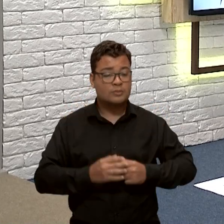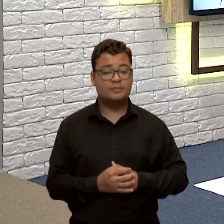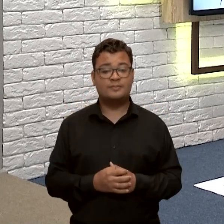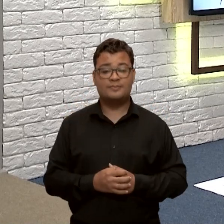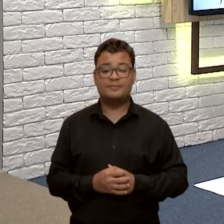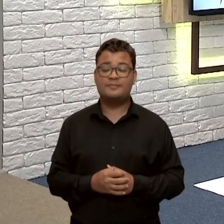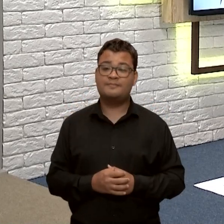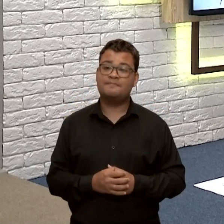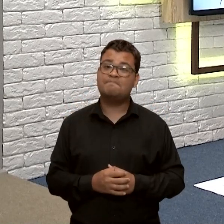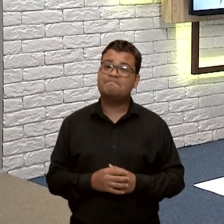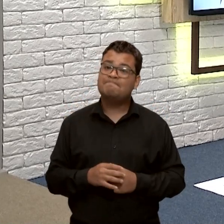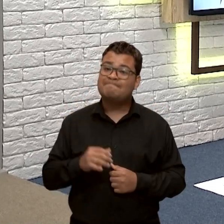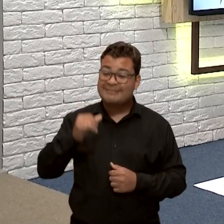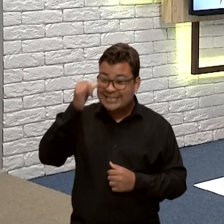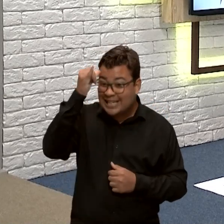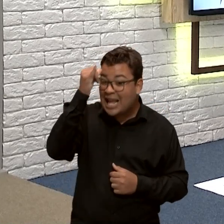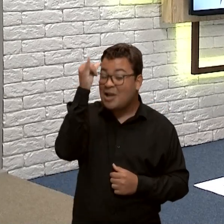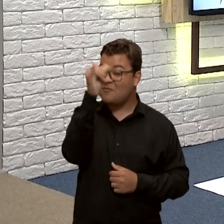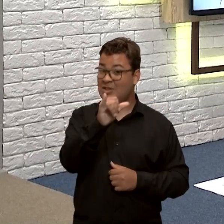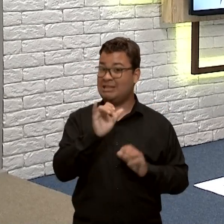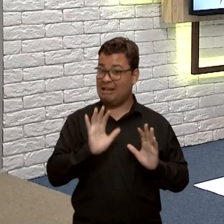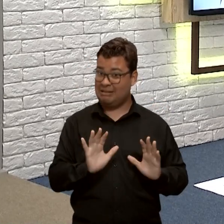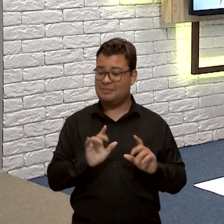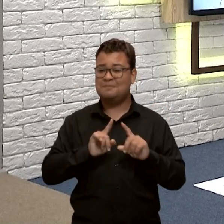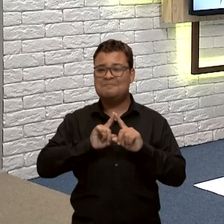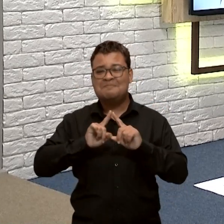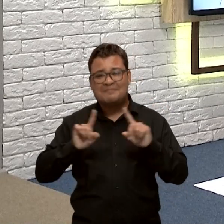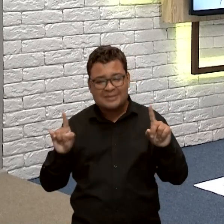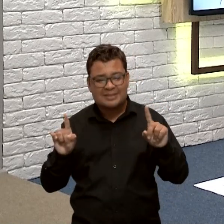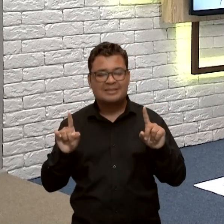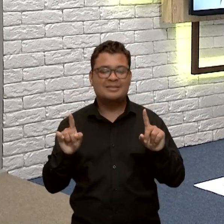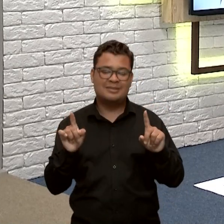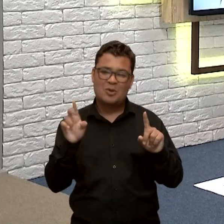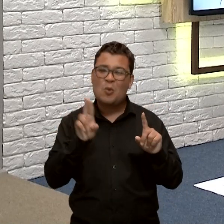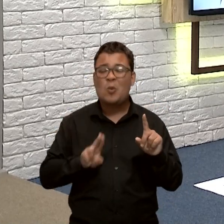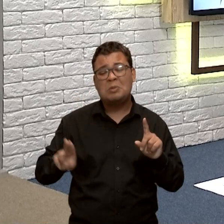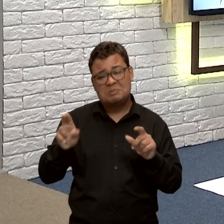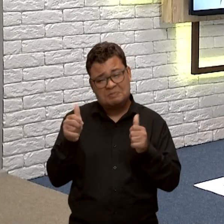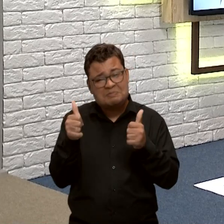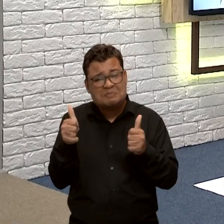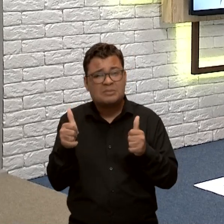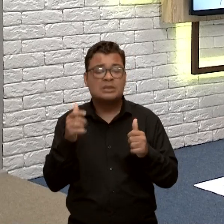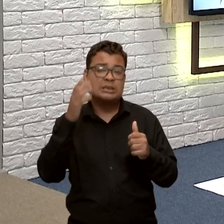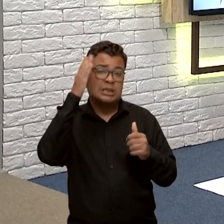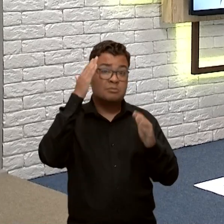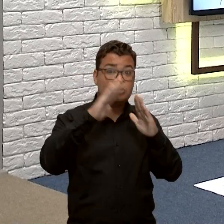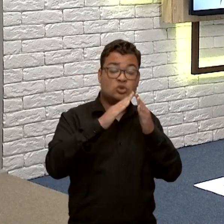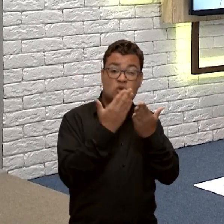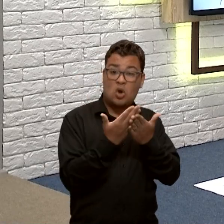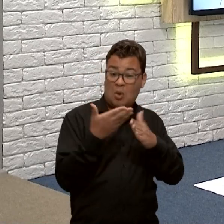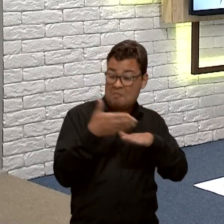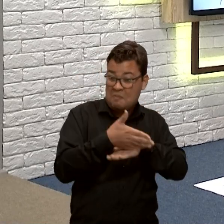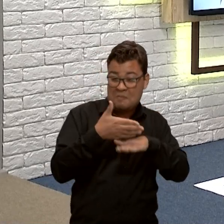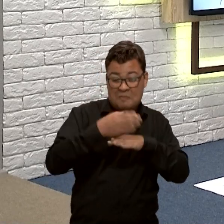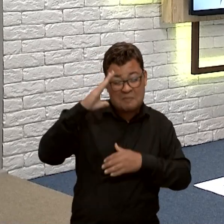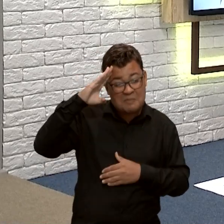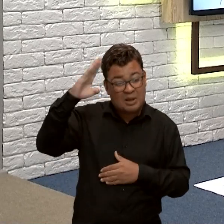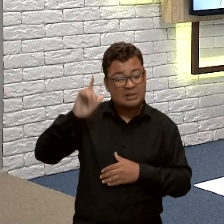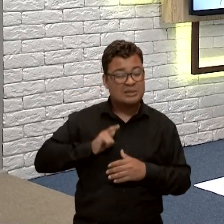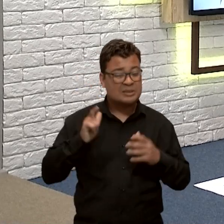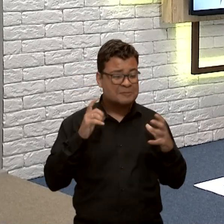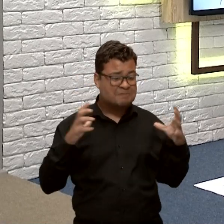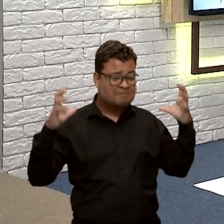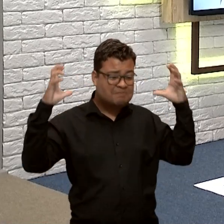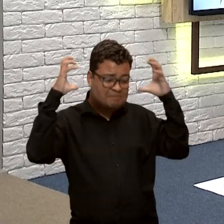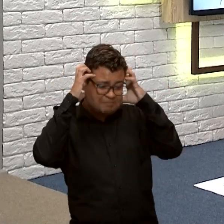Manter, assim, evitar, mas pode sim ser utilizado. Hoje os adolescentes a gente vê nas escolas principalmente, né, com o uso excessivo